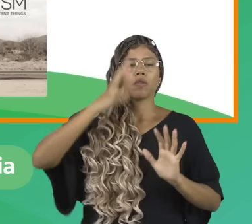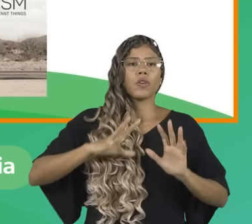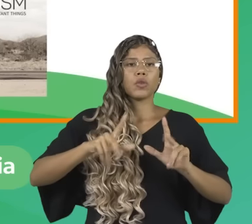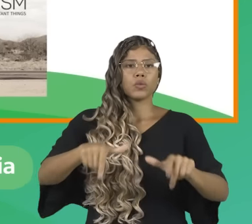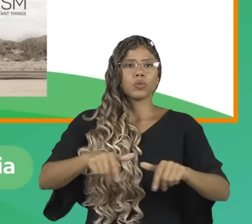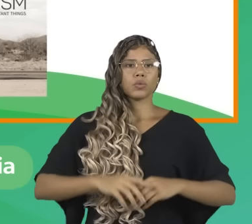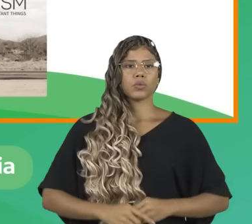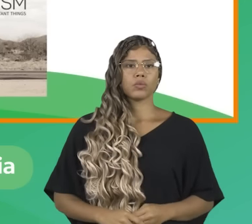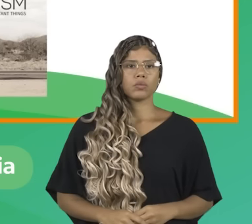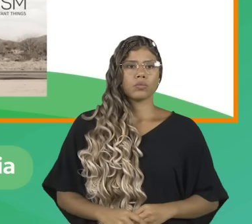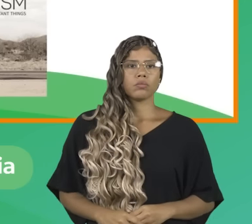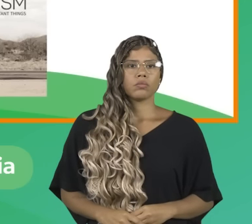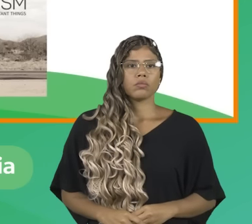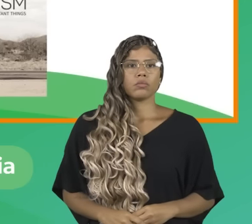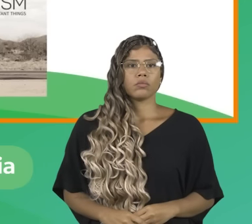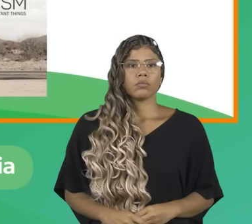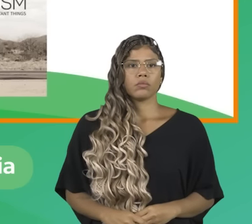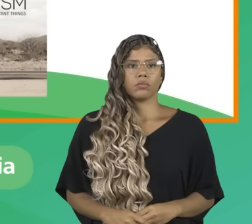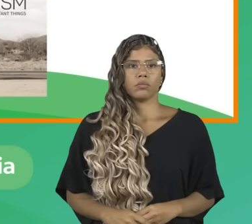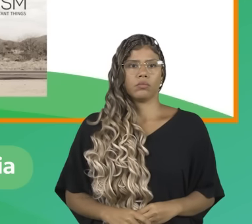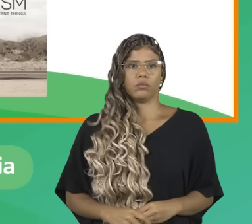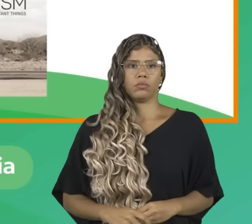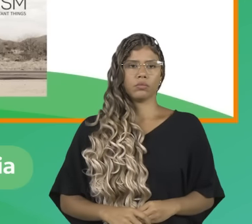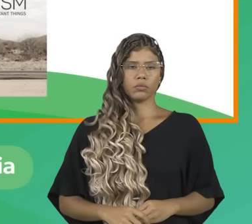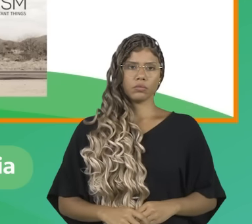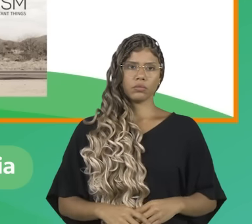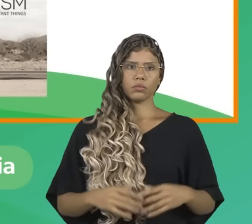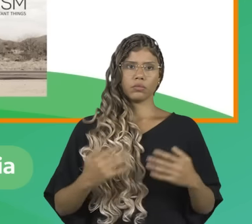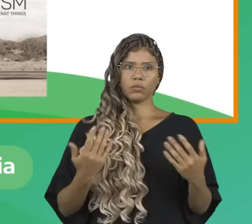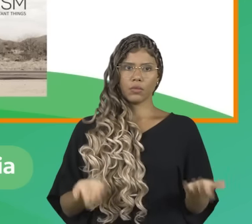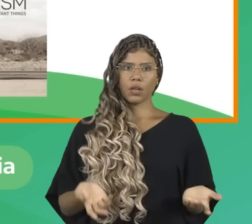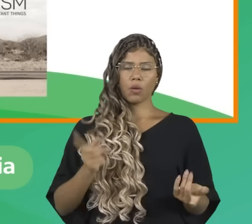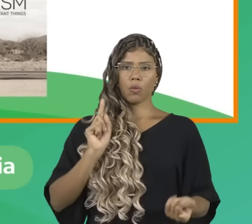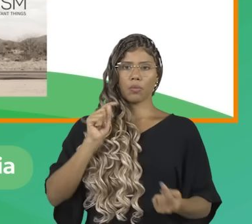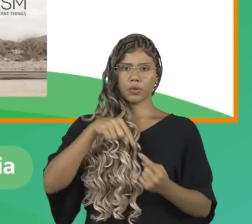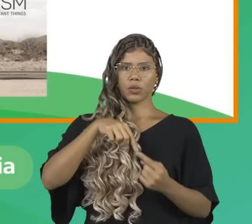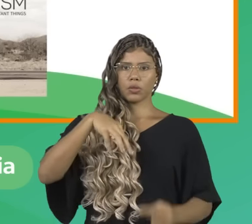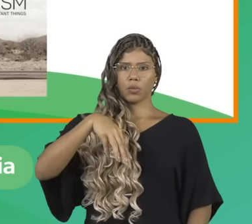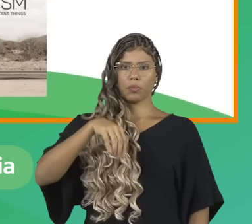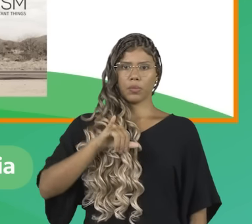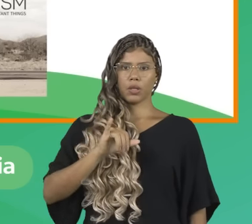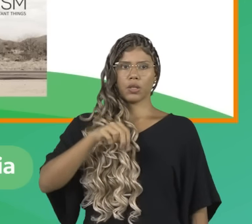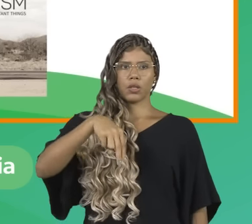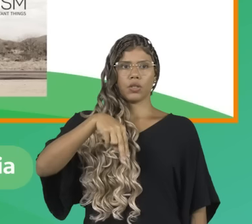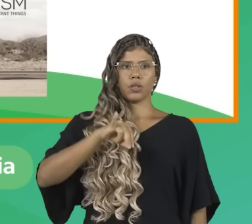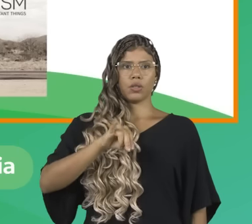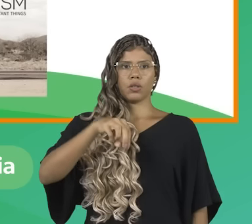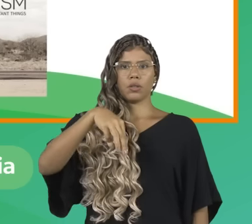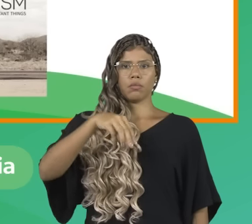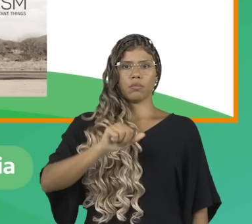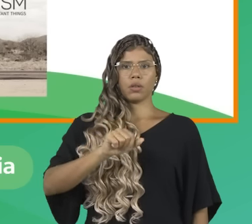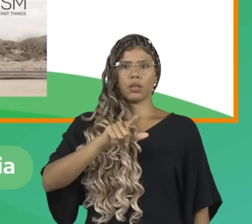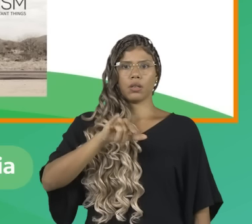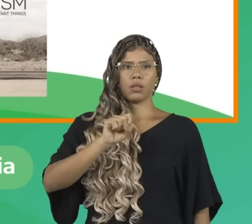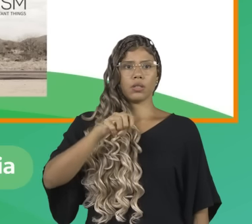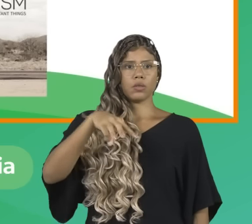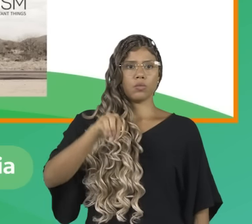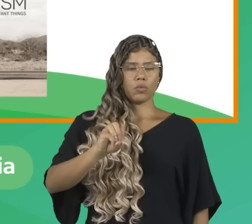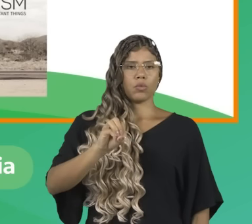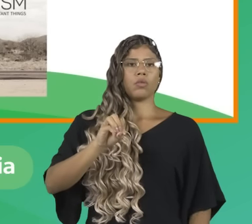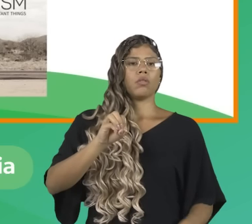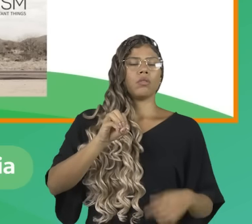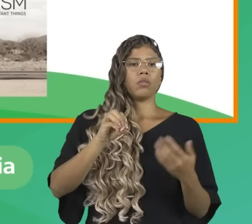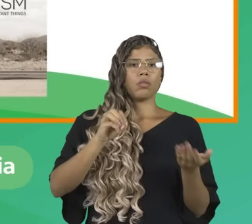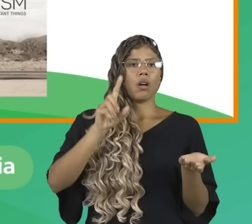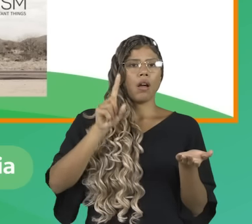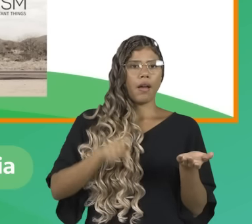mais tempo. Então, a ideia do minimalismo é essa. E eu deixo essa sugestão para que, inclusive, seja visto. É um